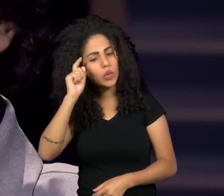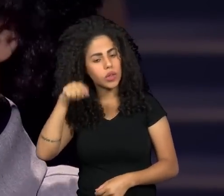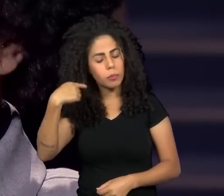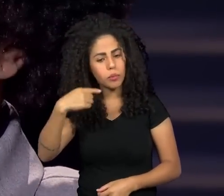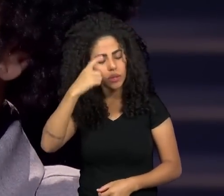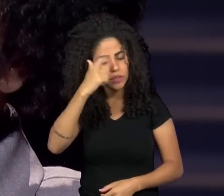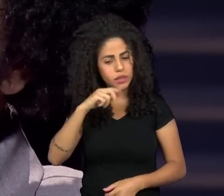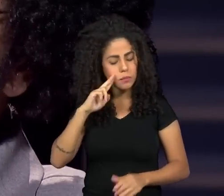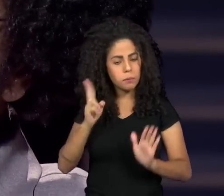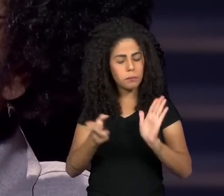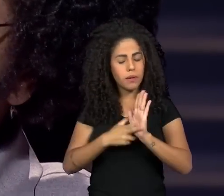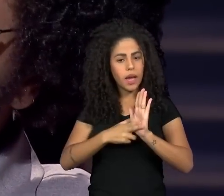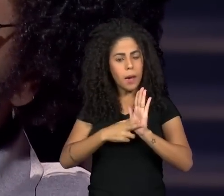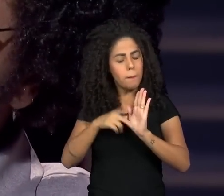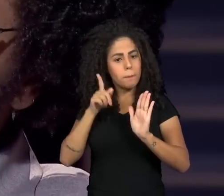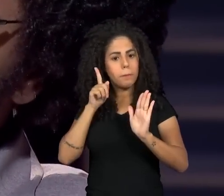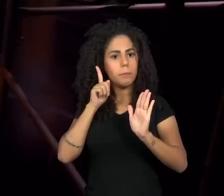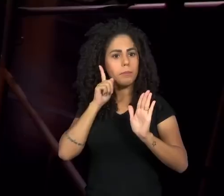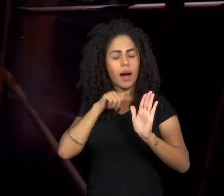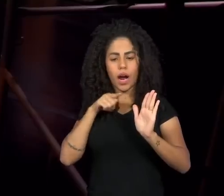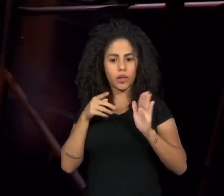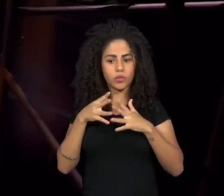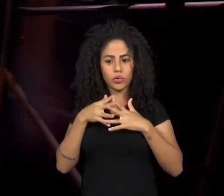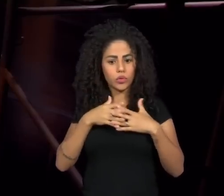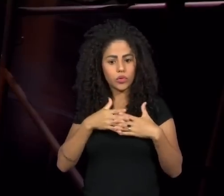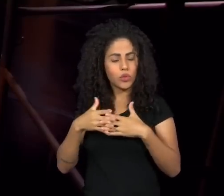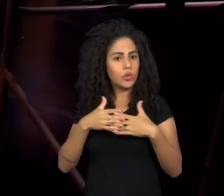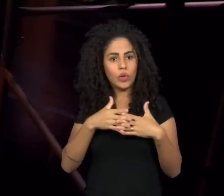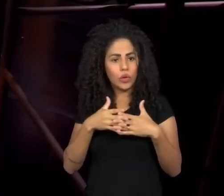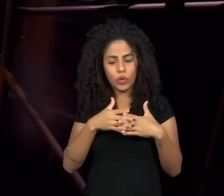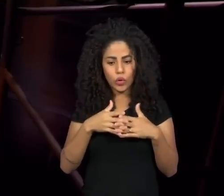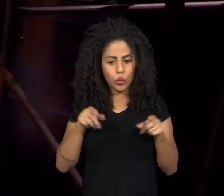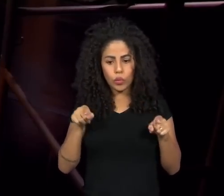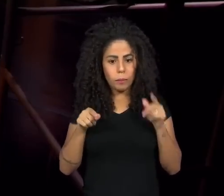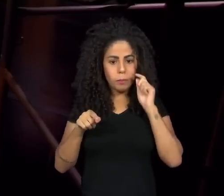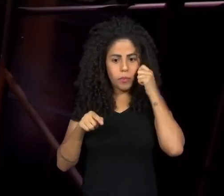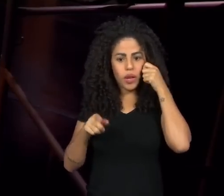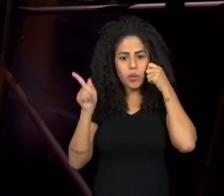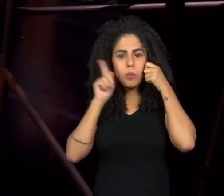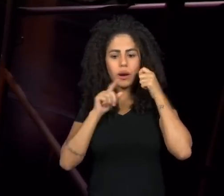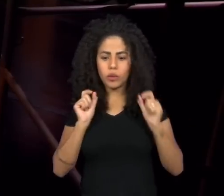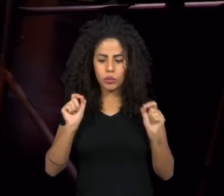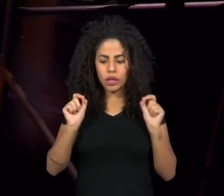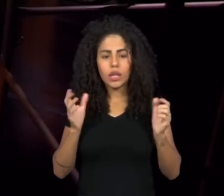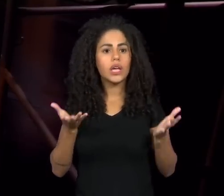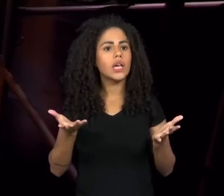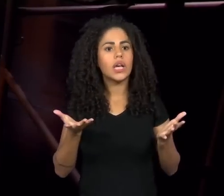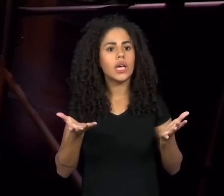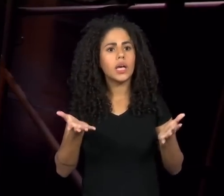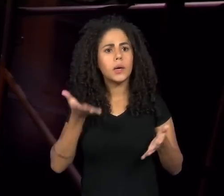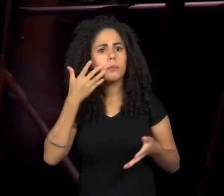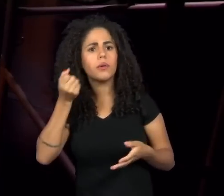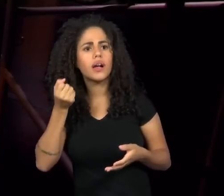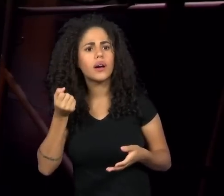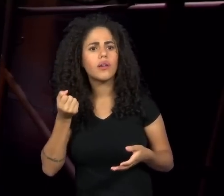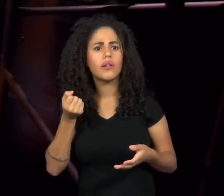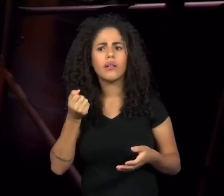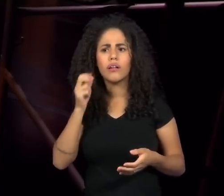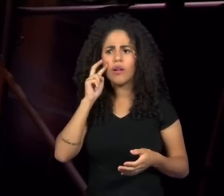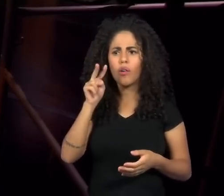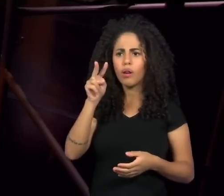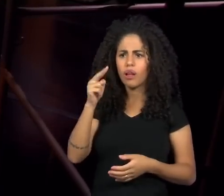aí se atrapalhou. E chegou para falar que, quem é que faz minha leitura social como branco? Pô, irmão, só olhar para sua